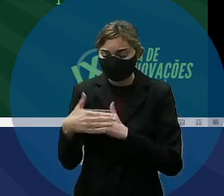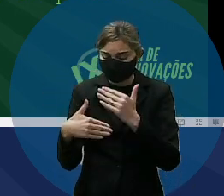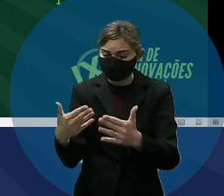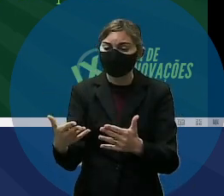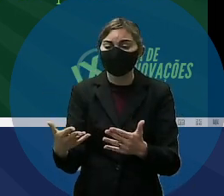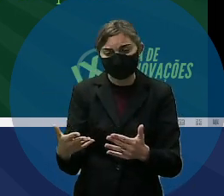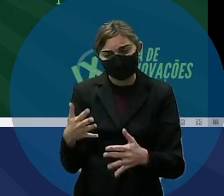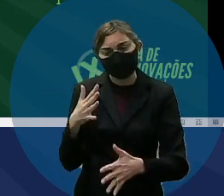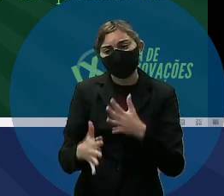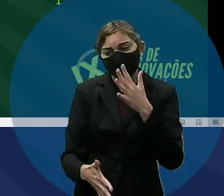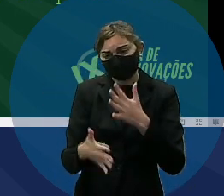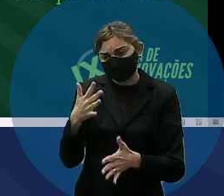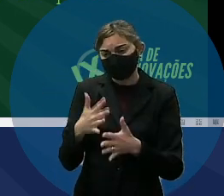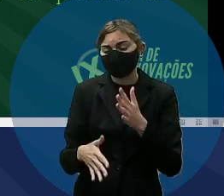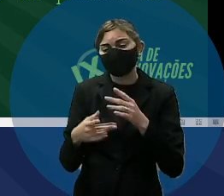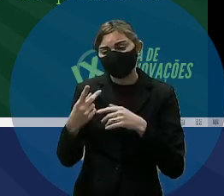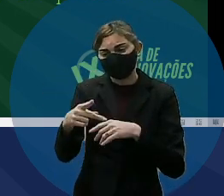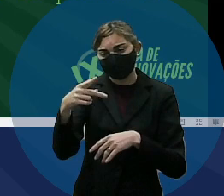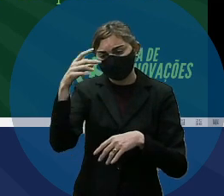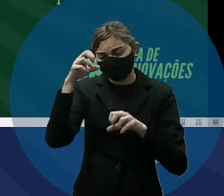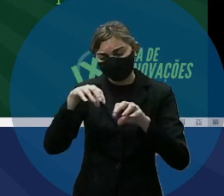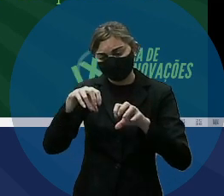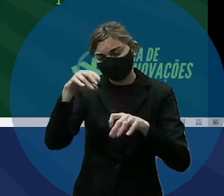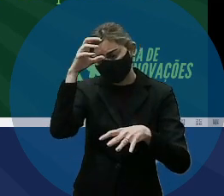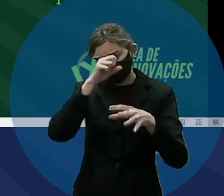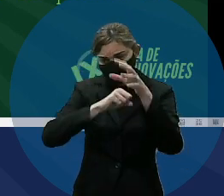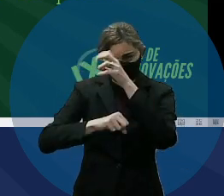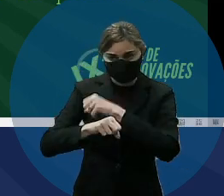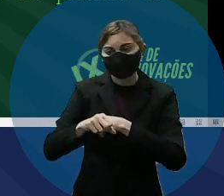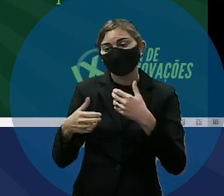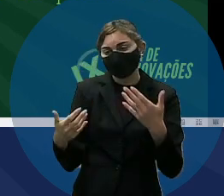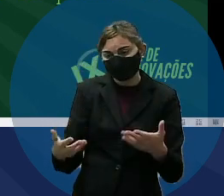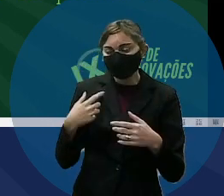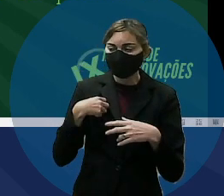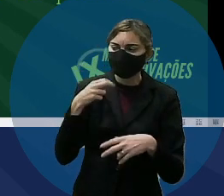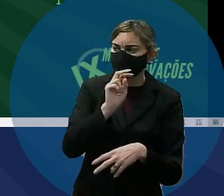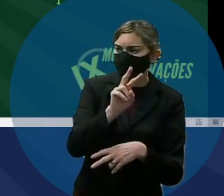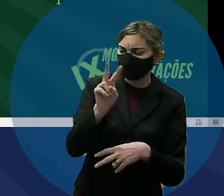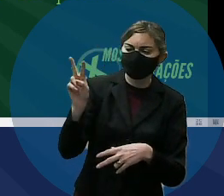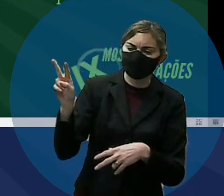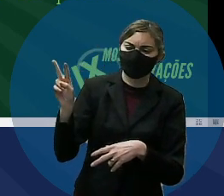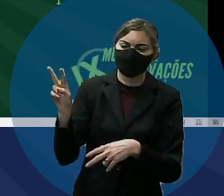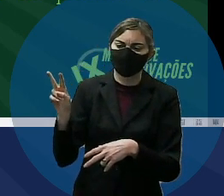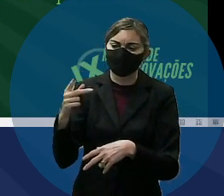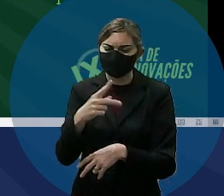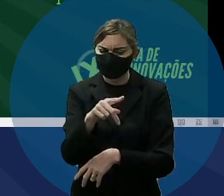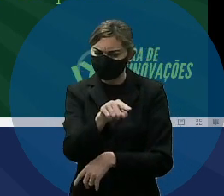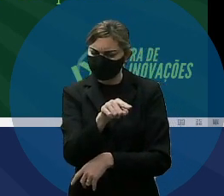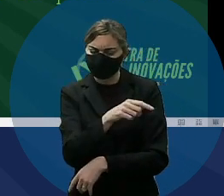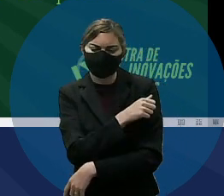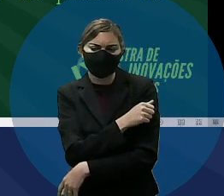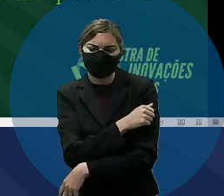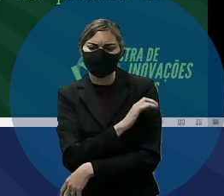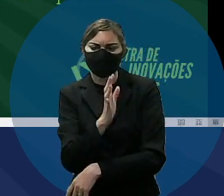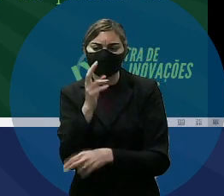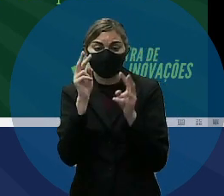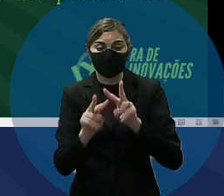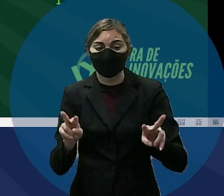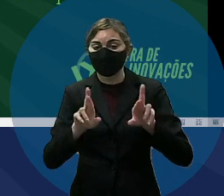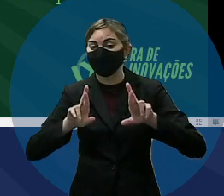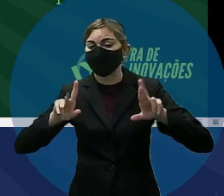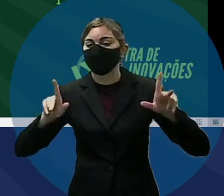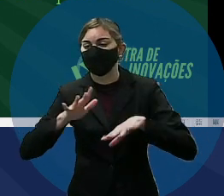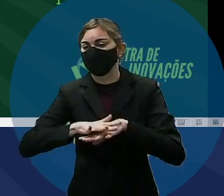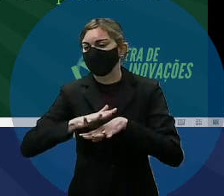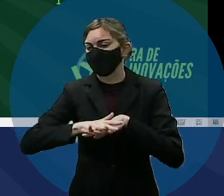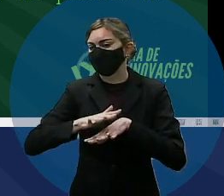complicar o seu processo de ensino-aprendizagem. E era isso que a gente observava, que aquele aluno que já tem uma visão diferente da matemática,